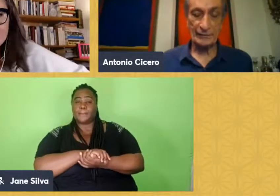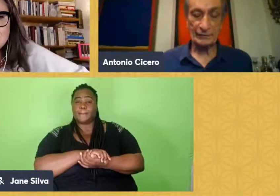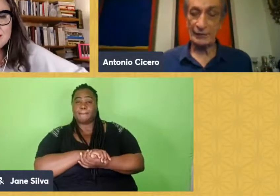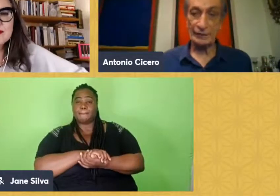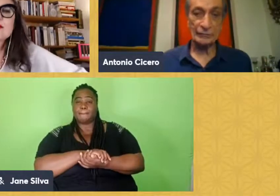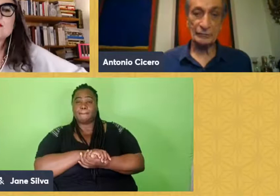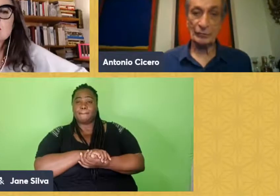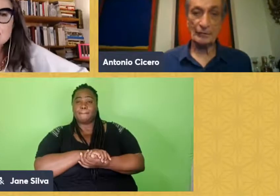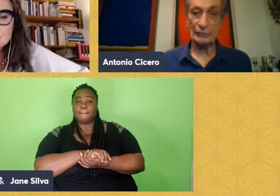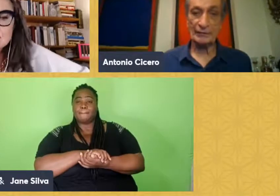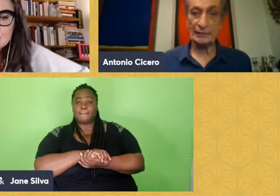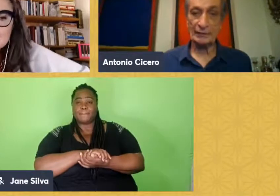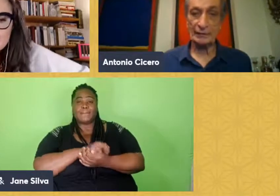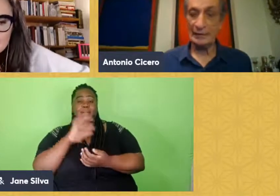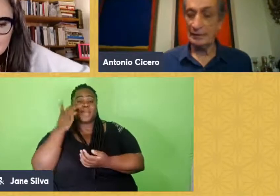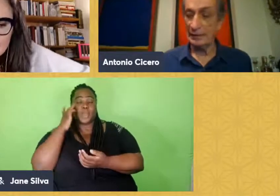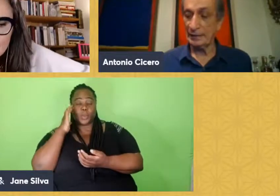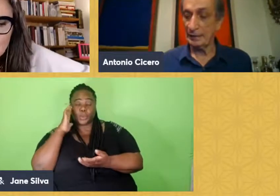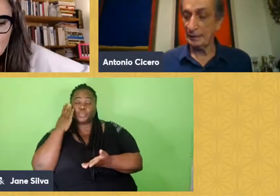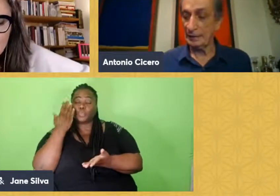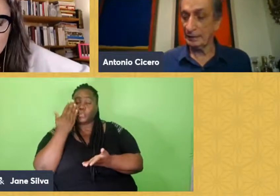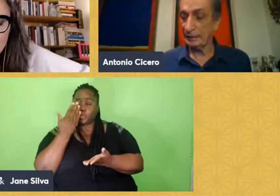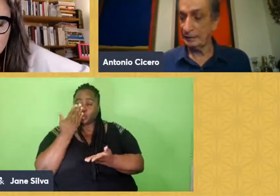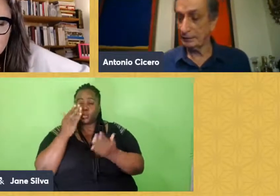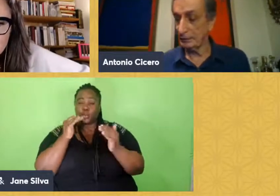assim mesmo, é isso. É uma coisa que...